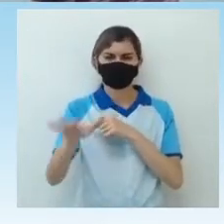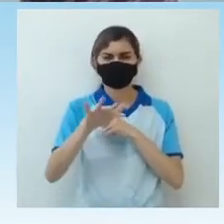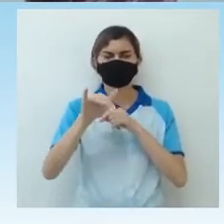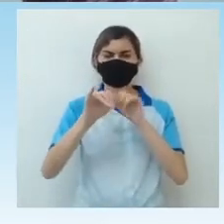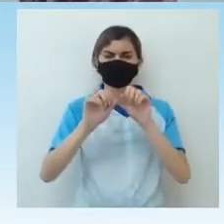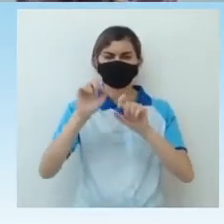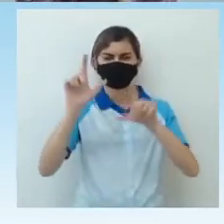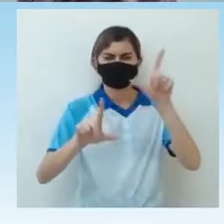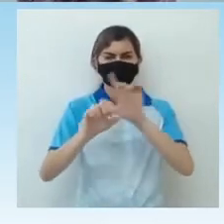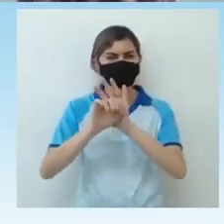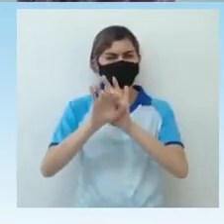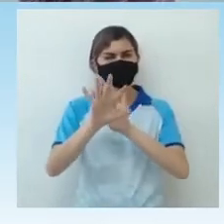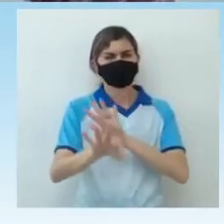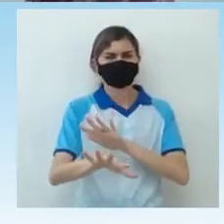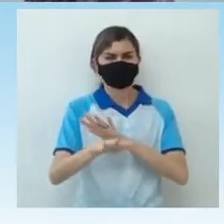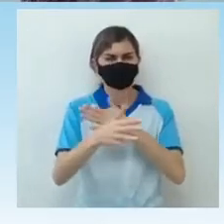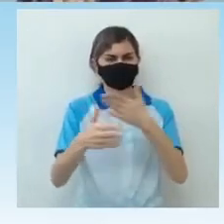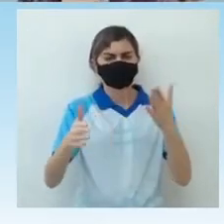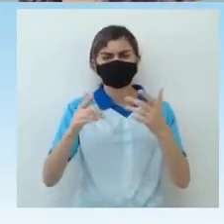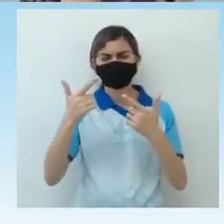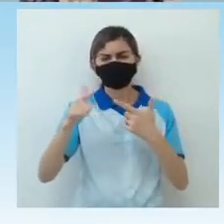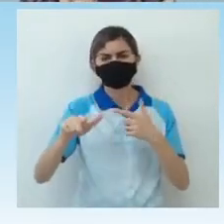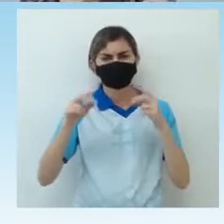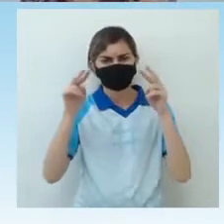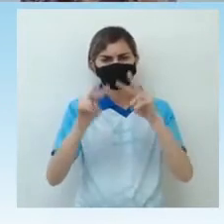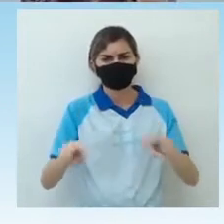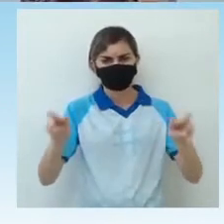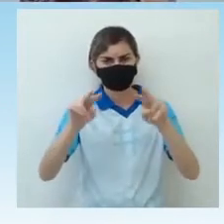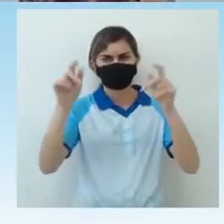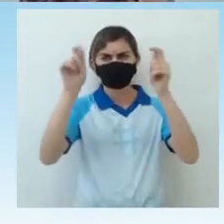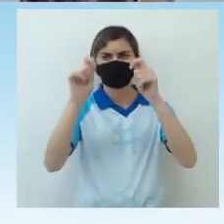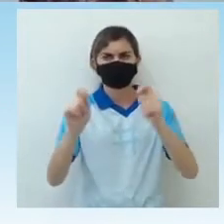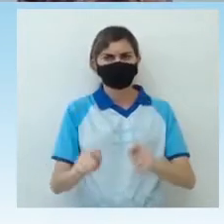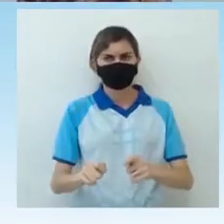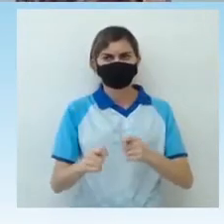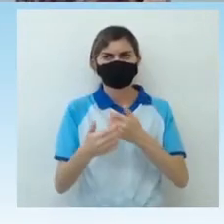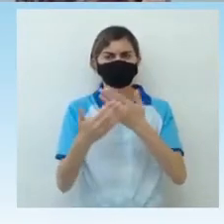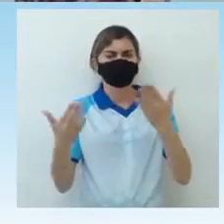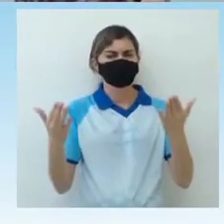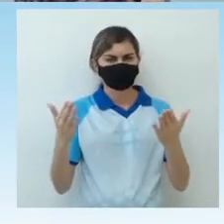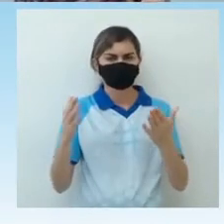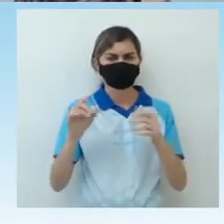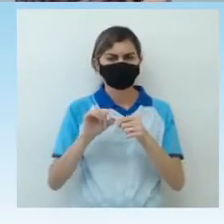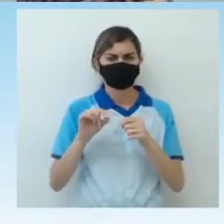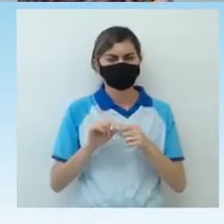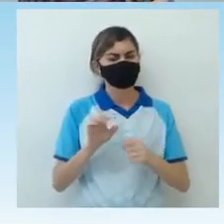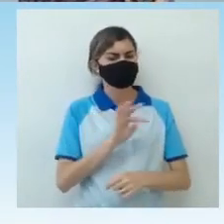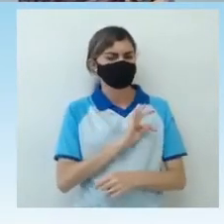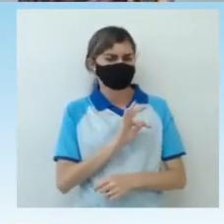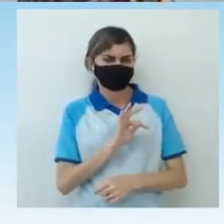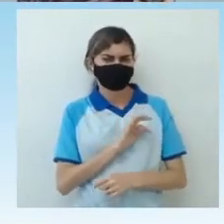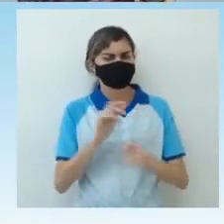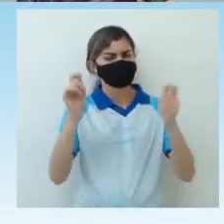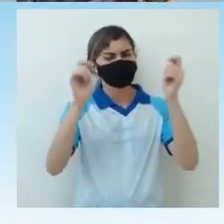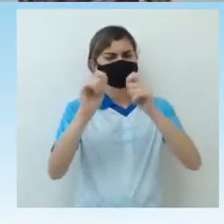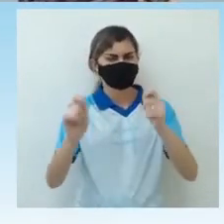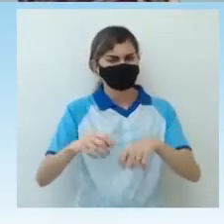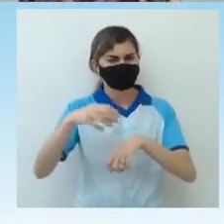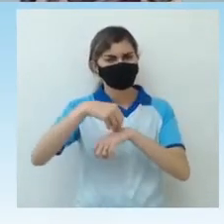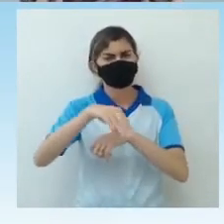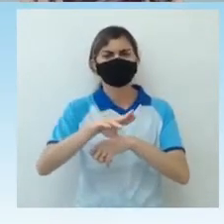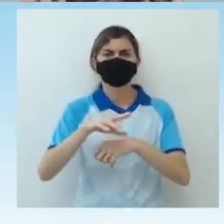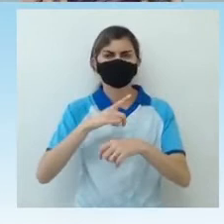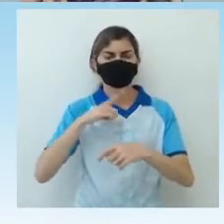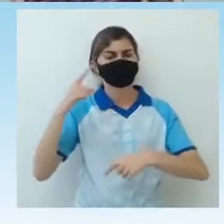mídia, para mostrar para a gente uma outra visão de arte. Com a reprodução técnica, a arte passa a ter uma